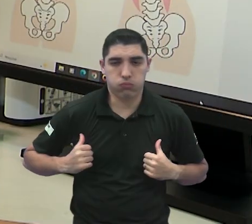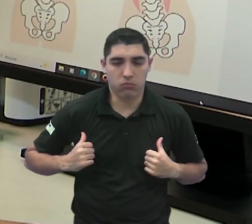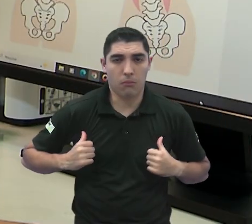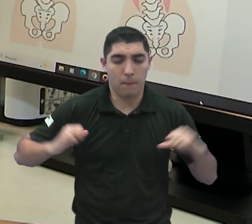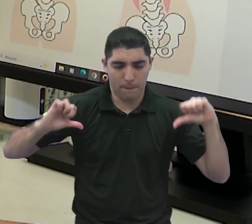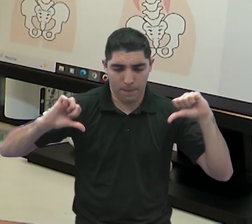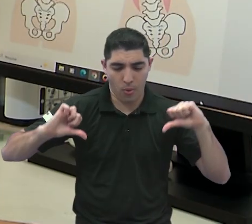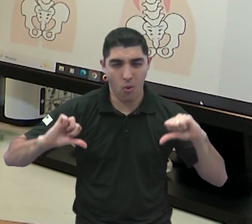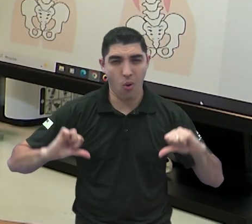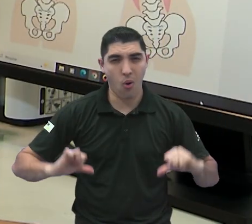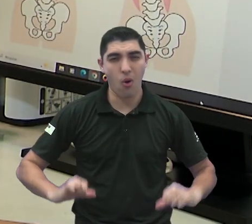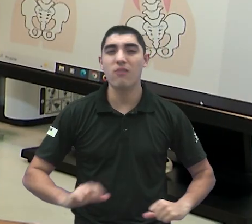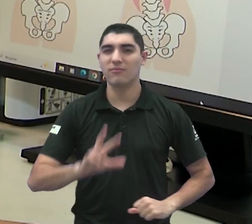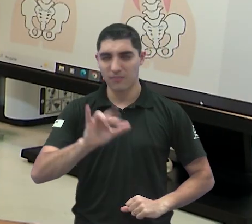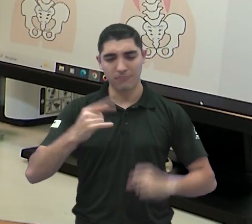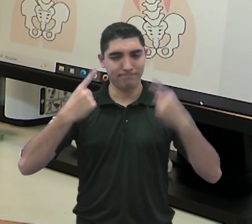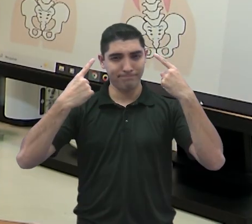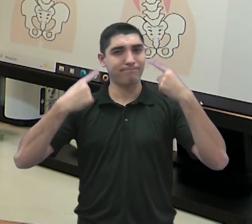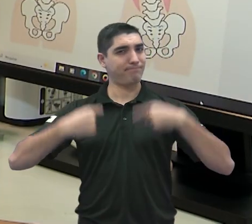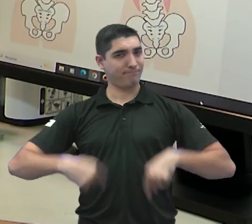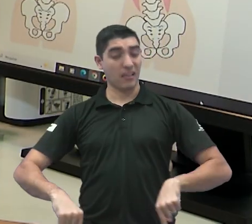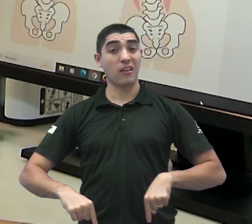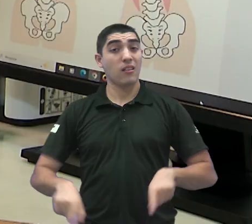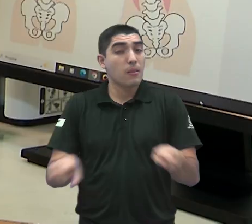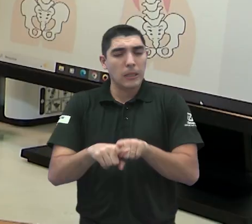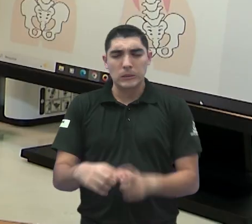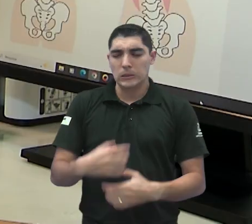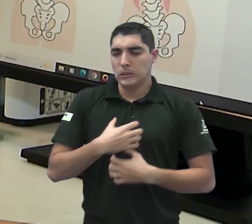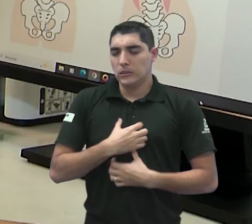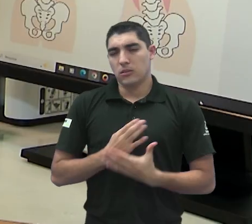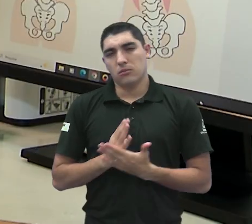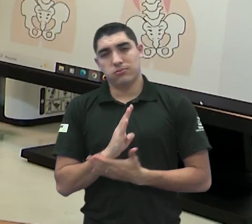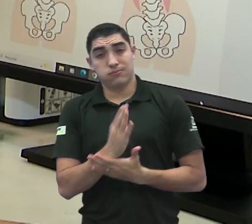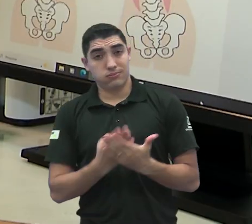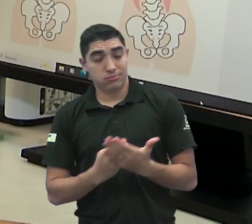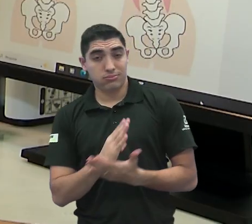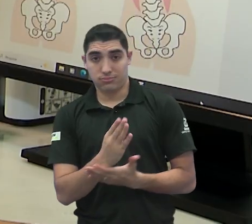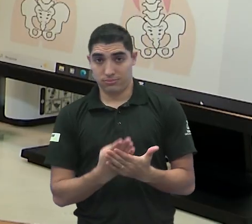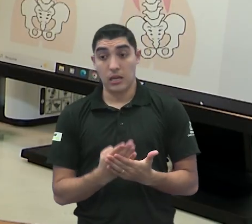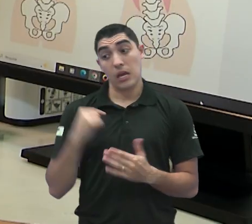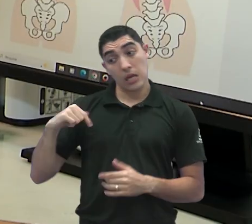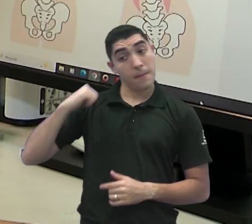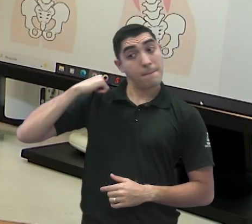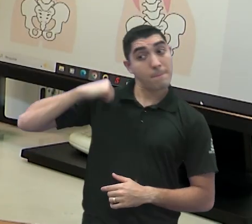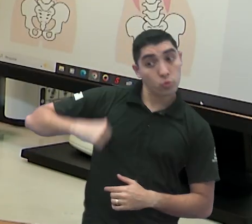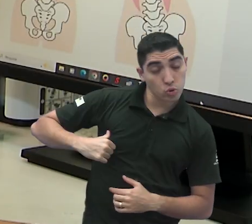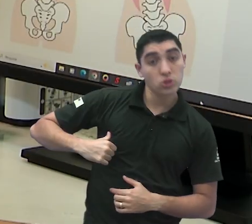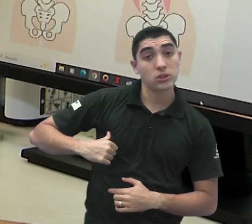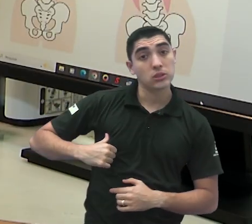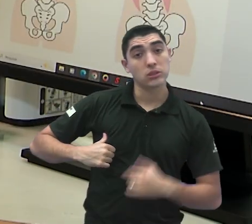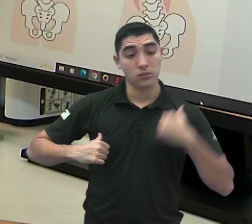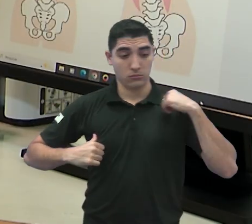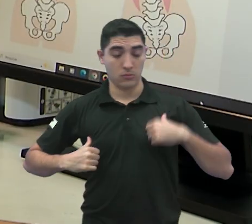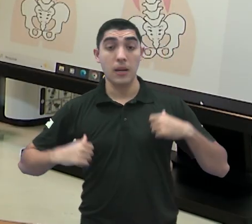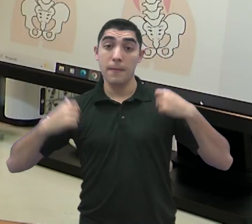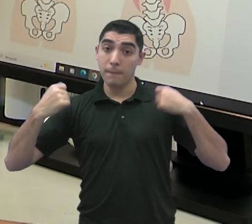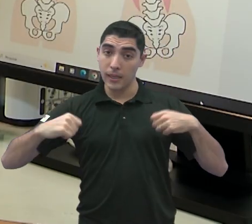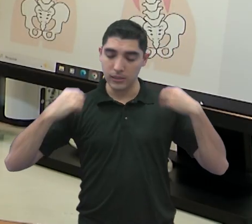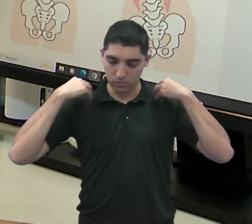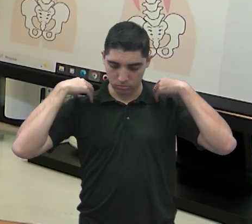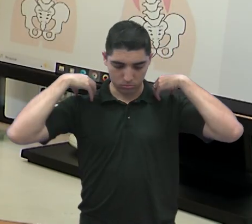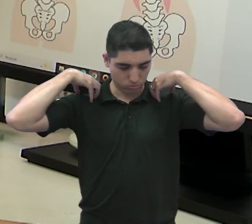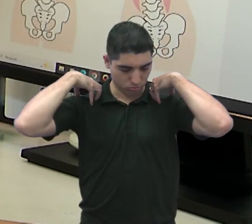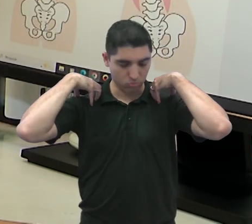colocar lenha na fogueira, tá? E sem contar o desconforto e o tipo da mochila, que tem que ter uma alça mais